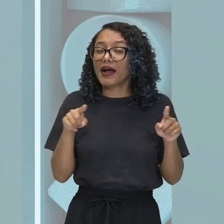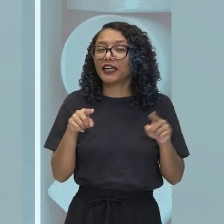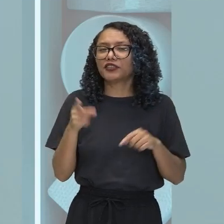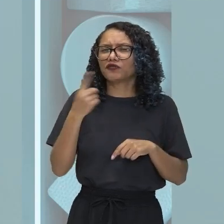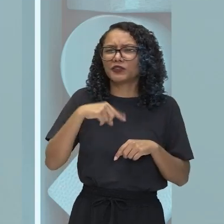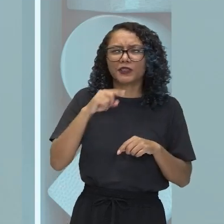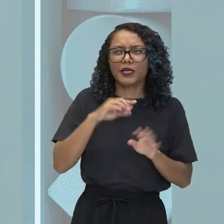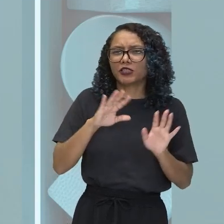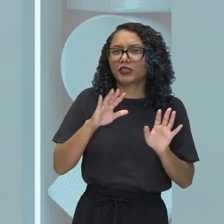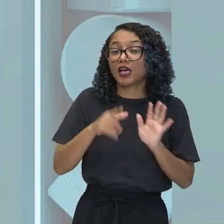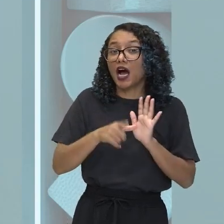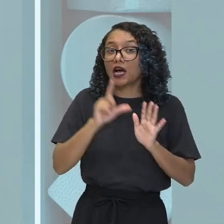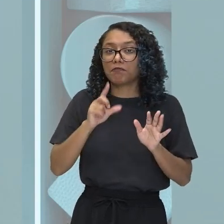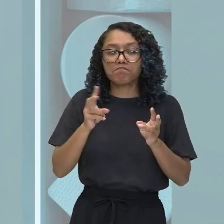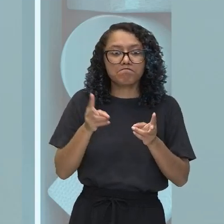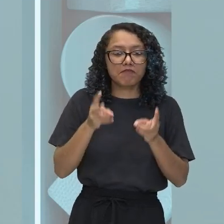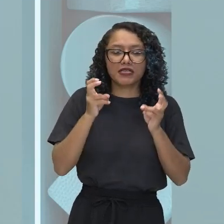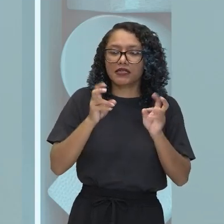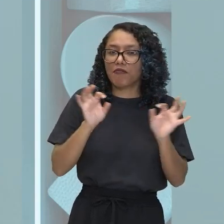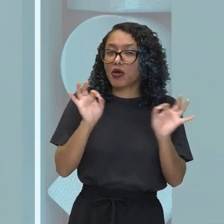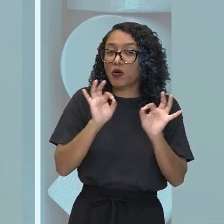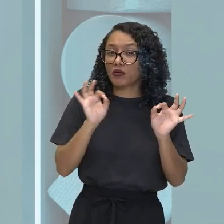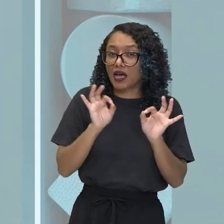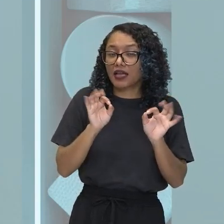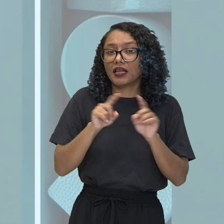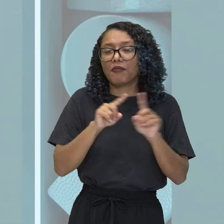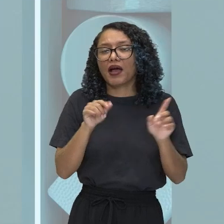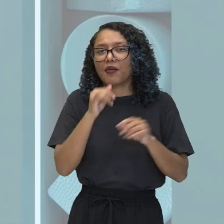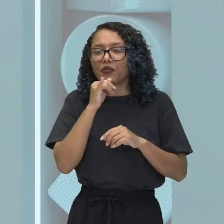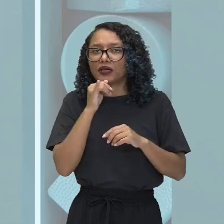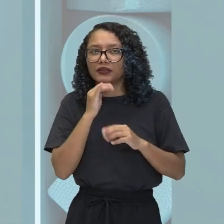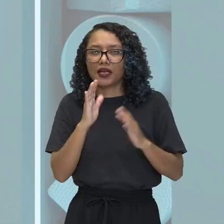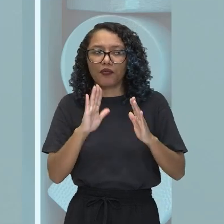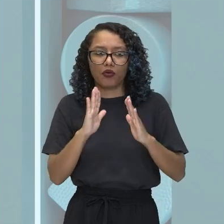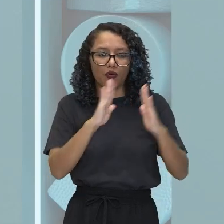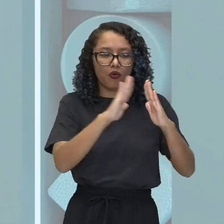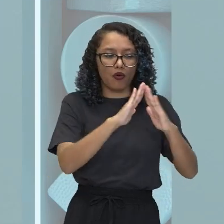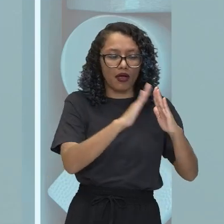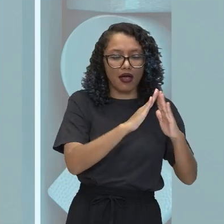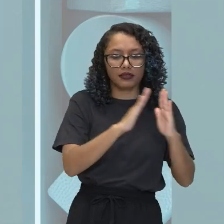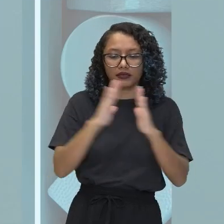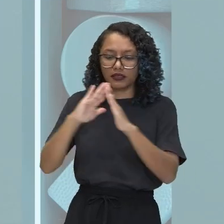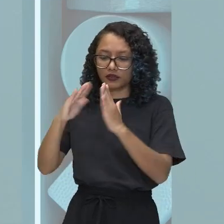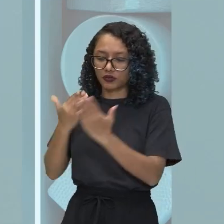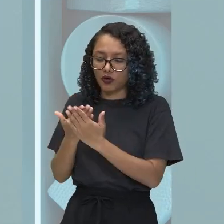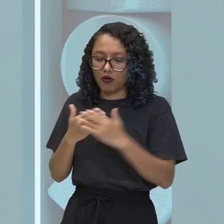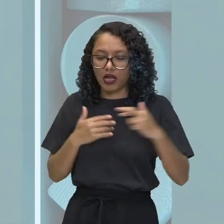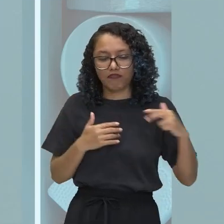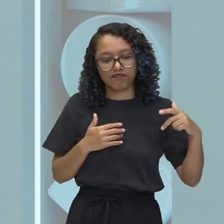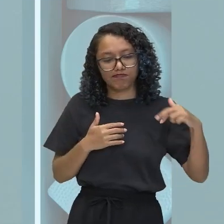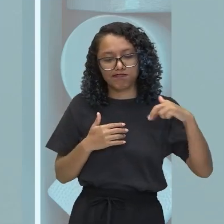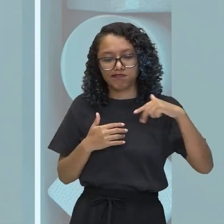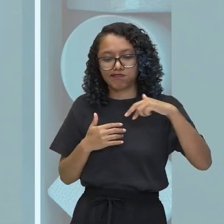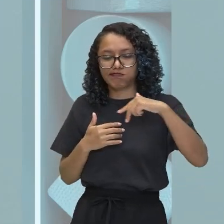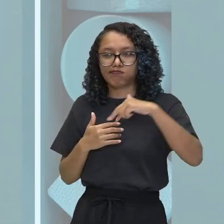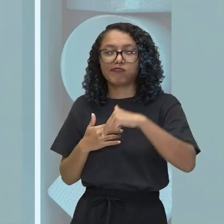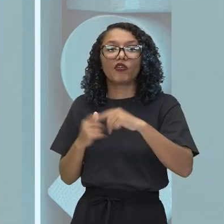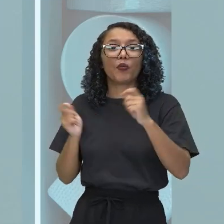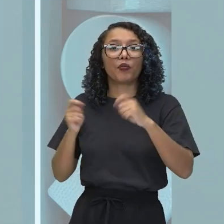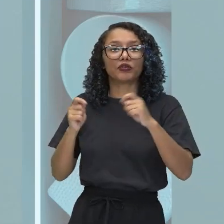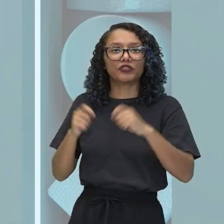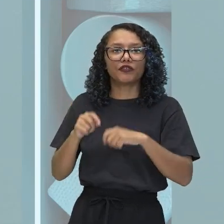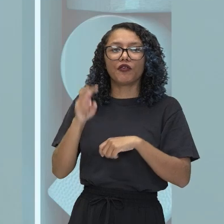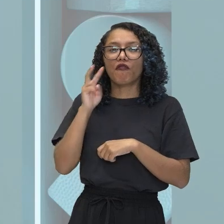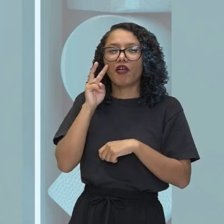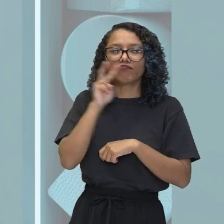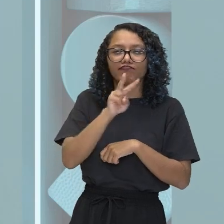do seu caminho, por exemplo, da sua escola até a sua casa, você pode ter visto imagens que te remetessem a